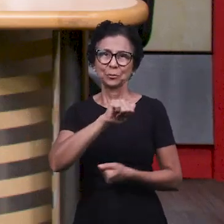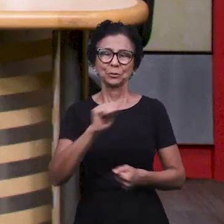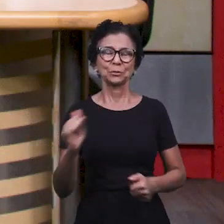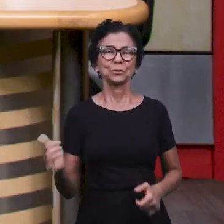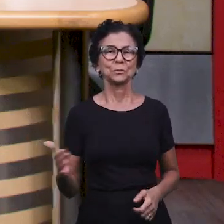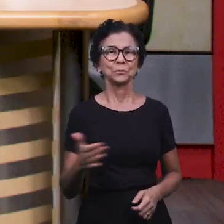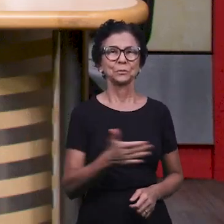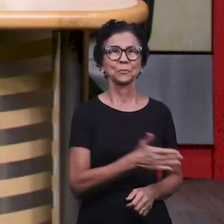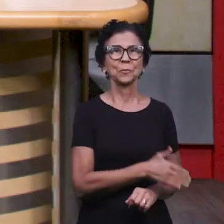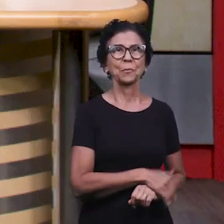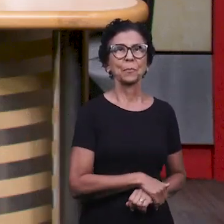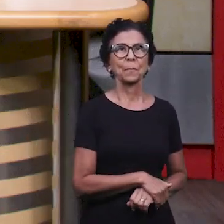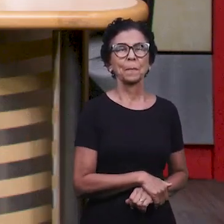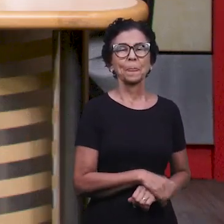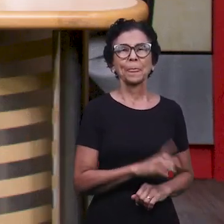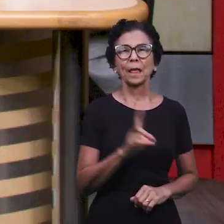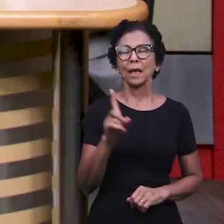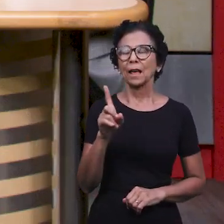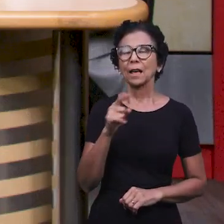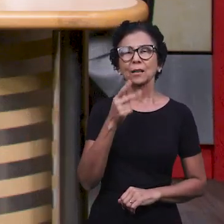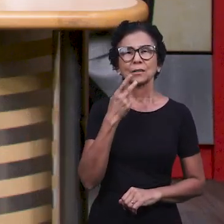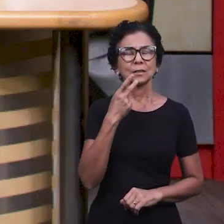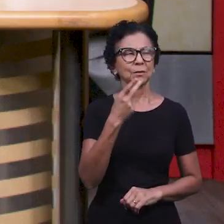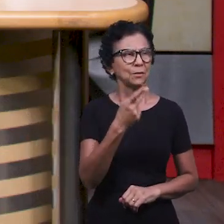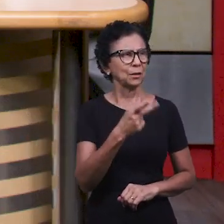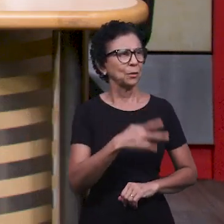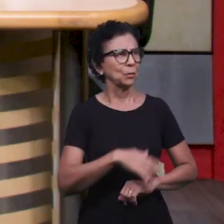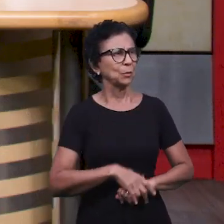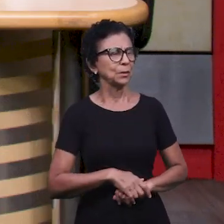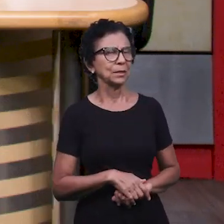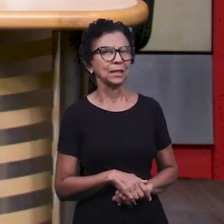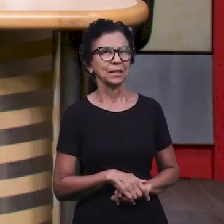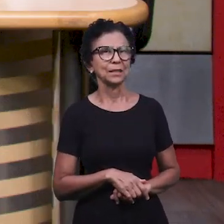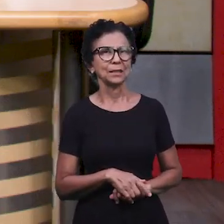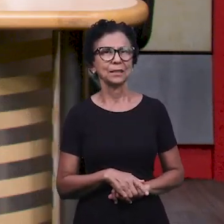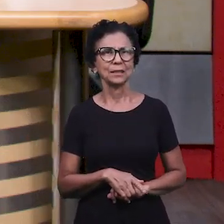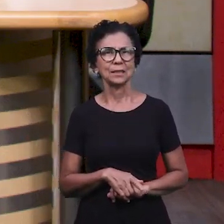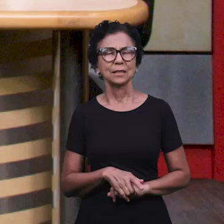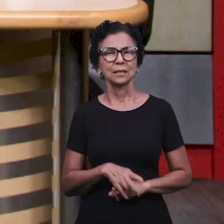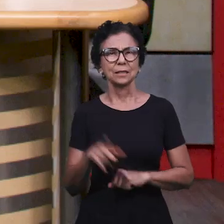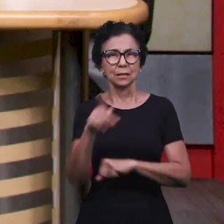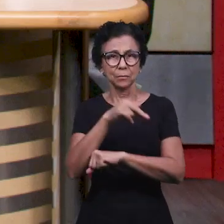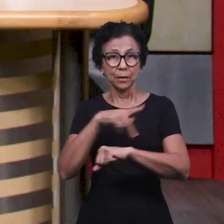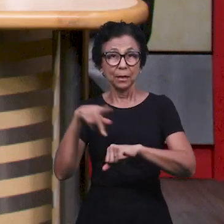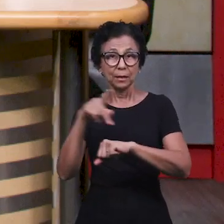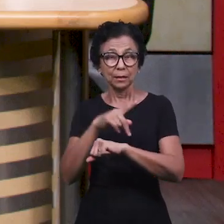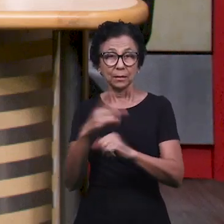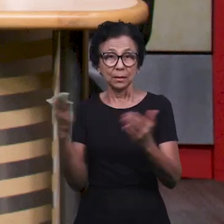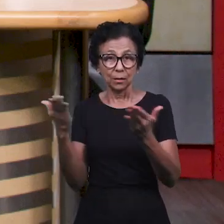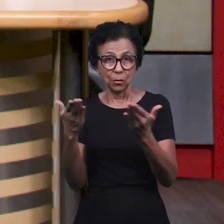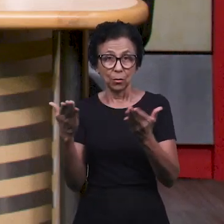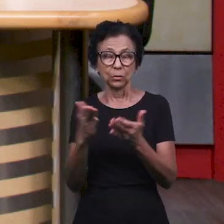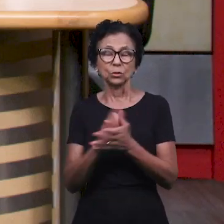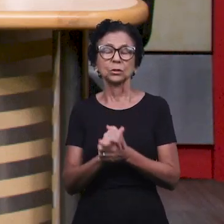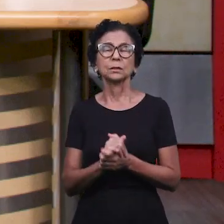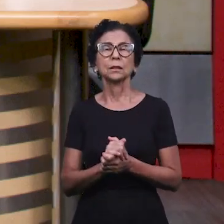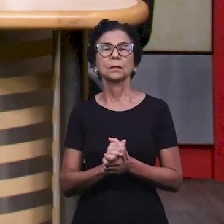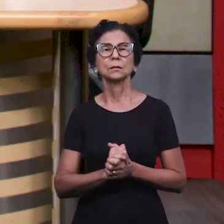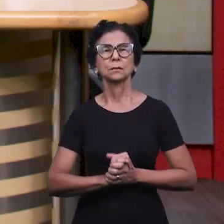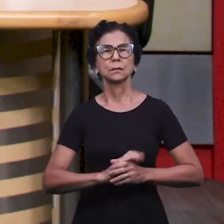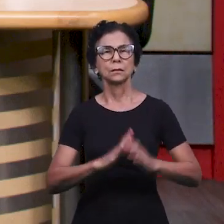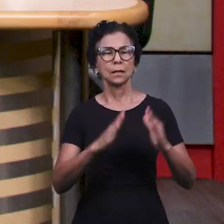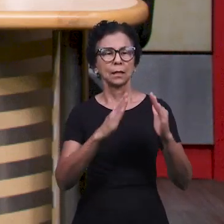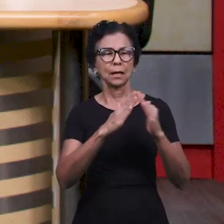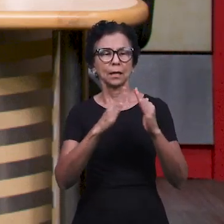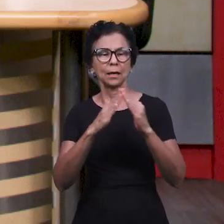falou, das casas que estavam lá, né, as famílias reunidas nesses países, e o pastor Jesus lembrou da